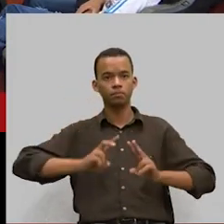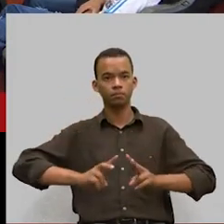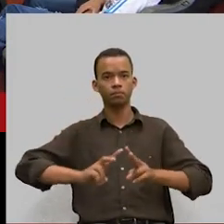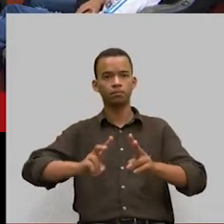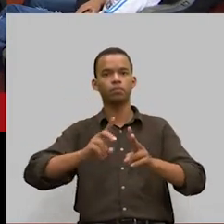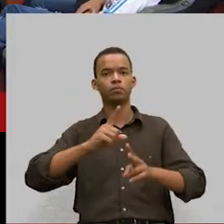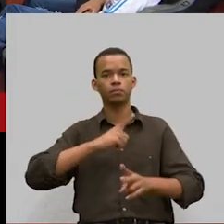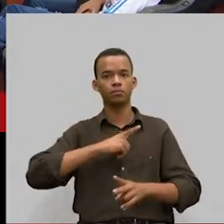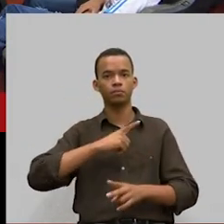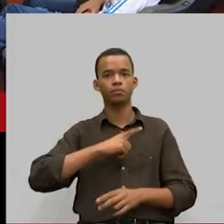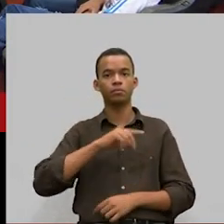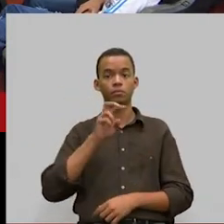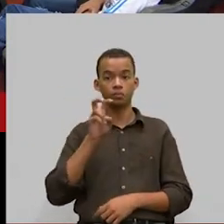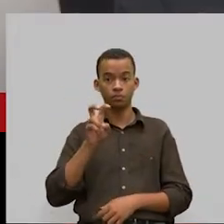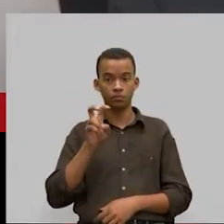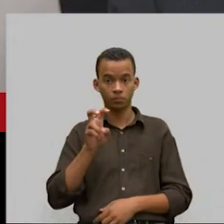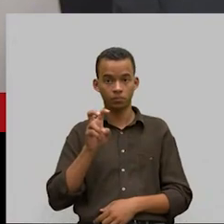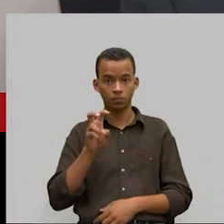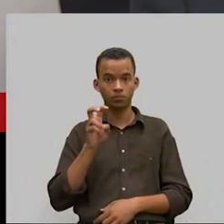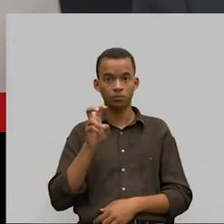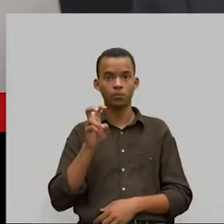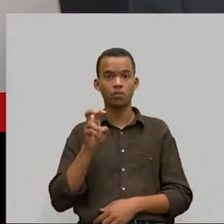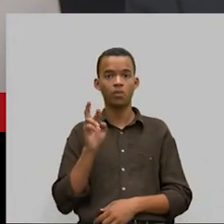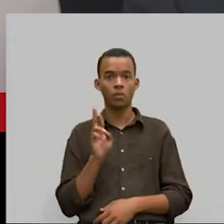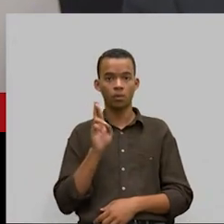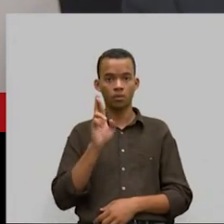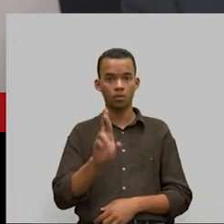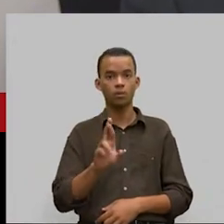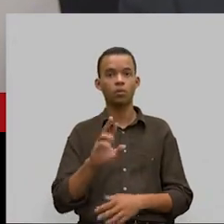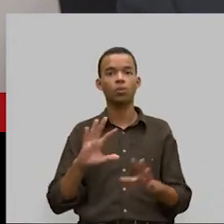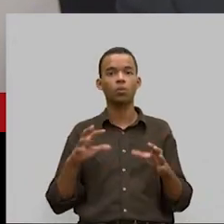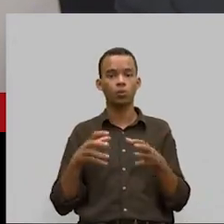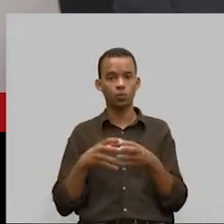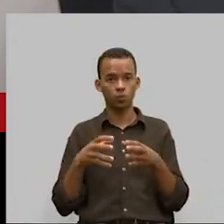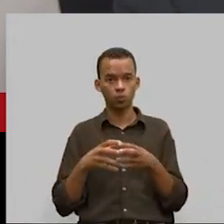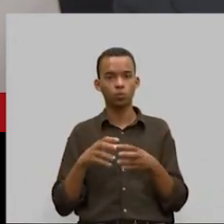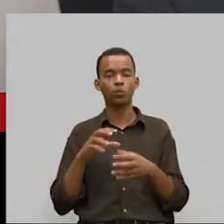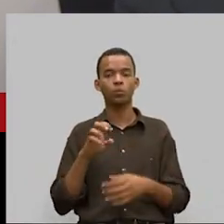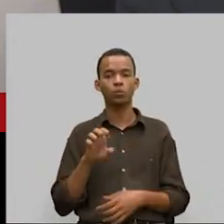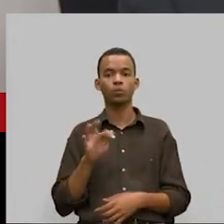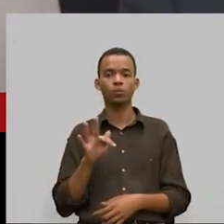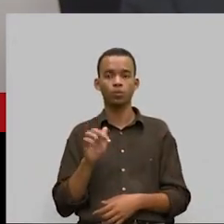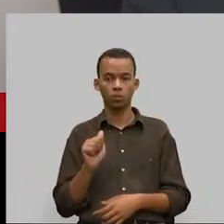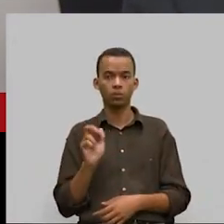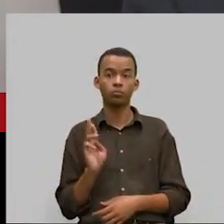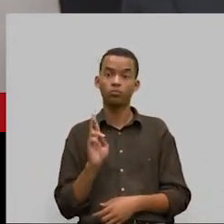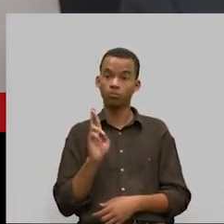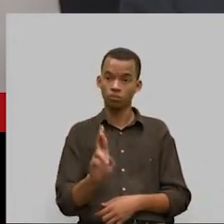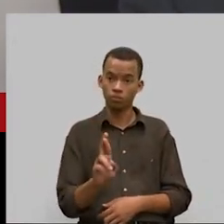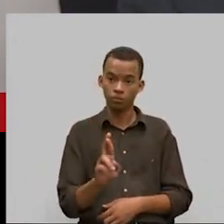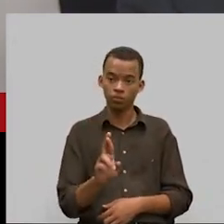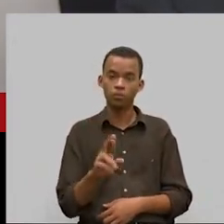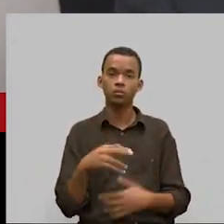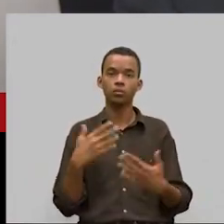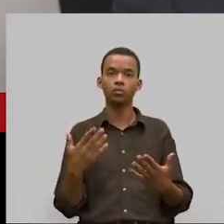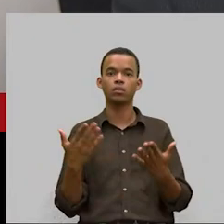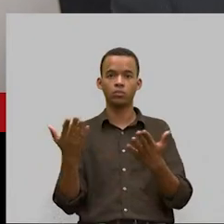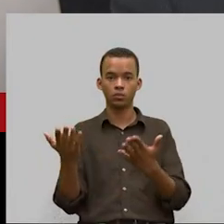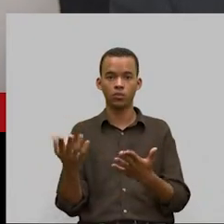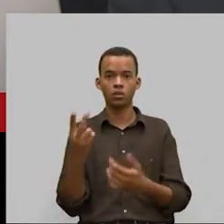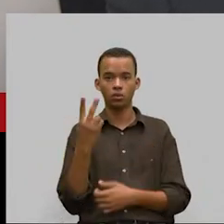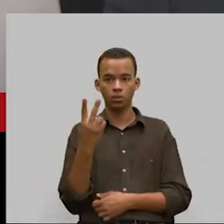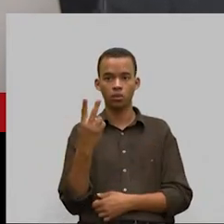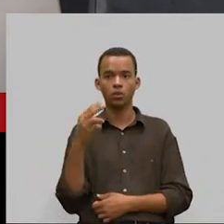São cinco pessoas que aqui representam um conjunto das escolas família Agrícola de Minas Gerais Então nós vamos passar 2